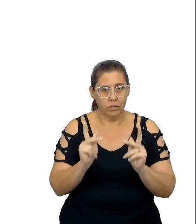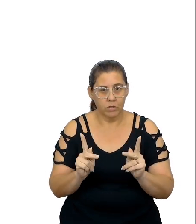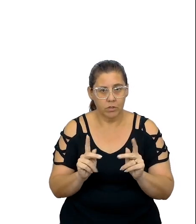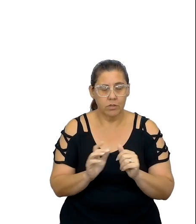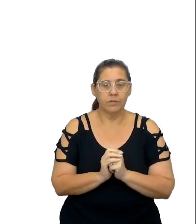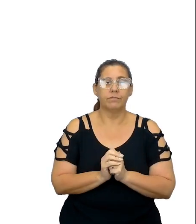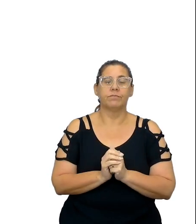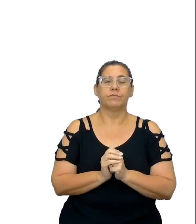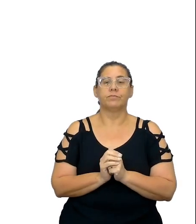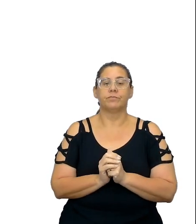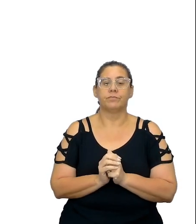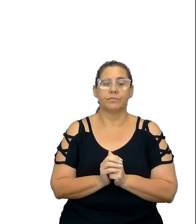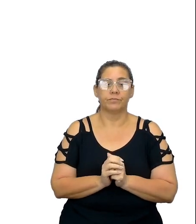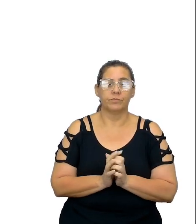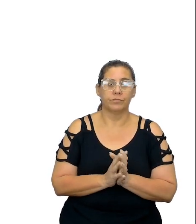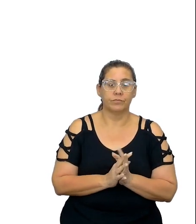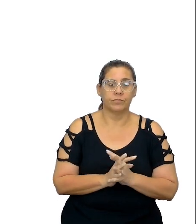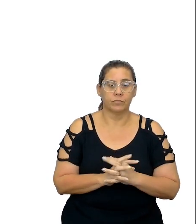de voz,